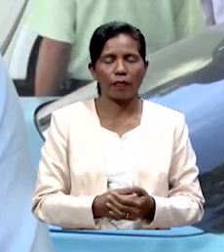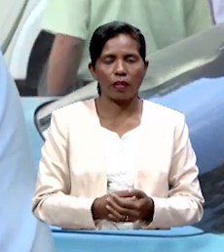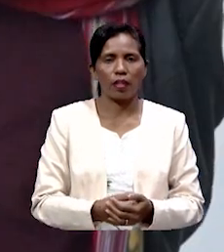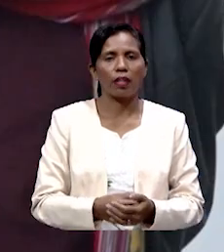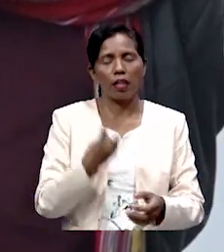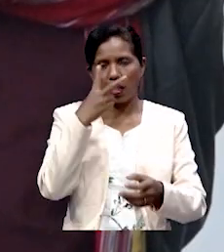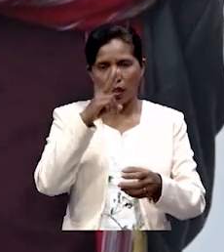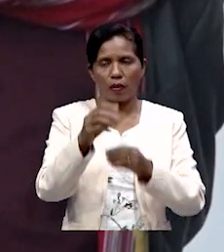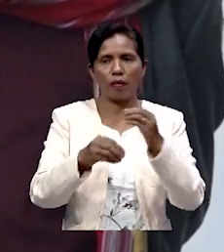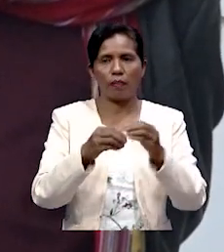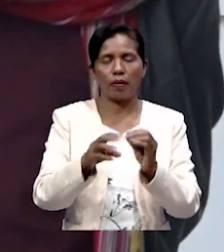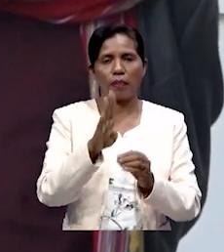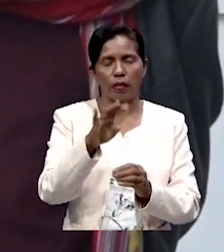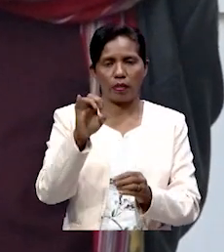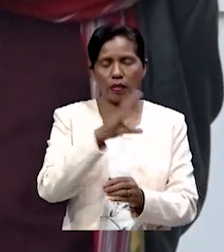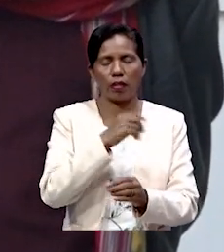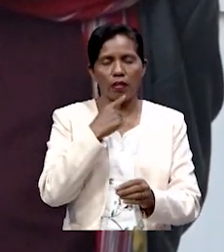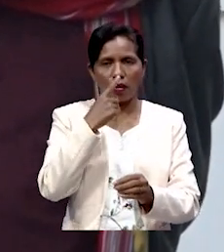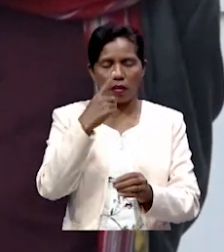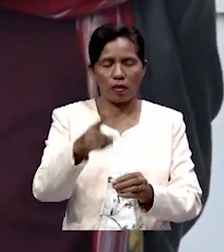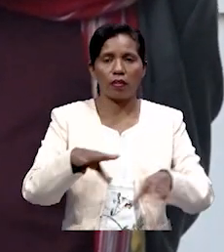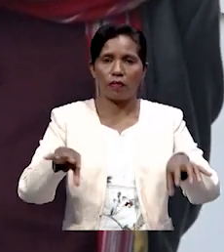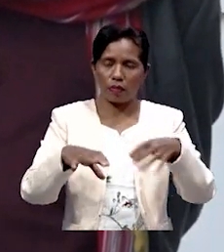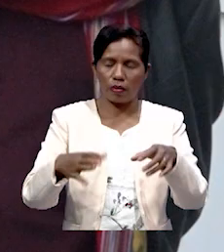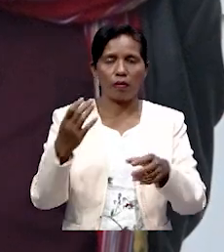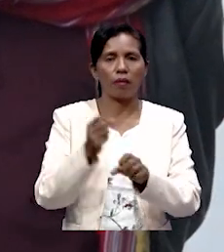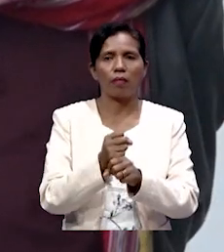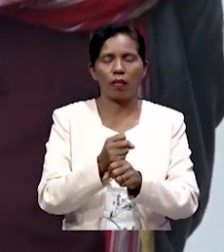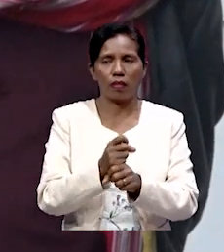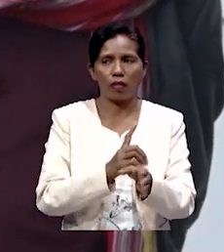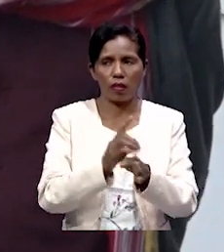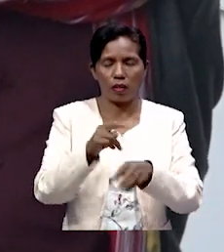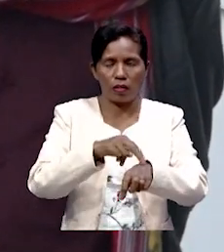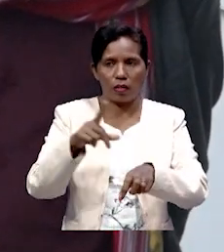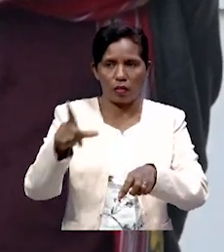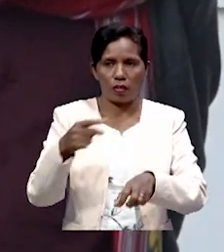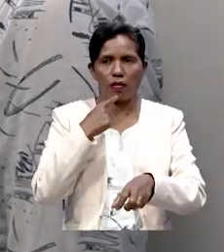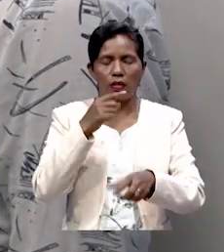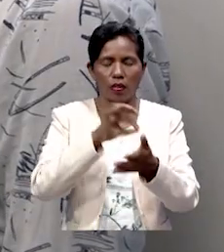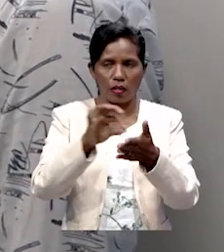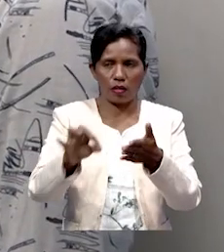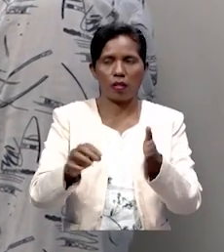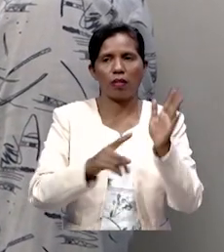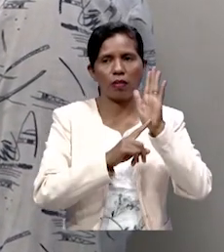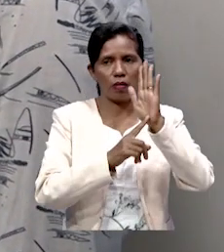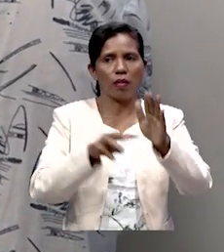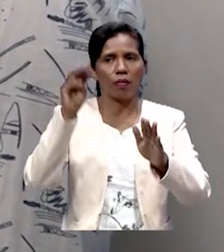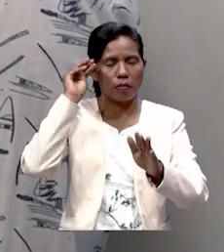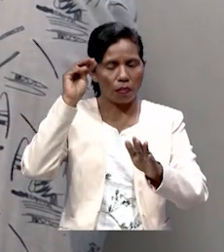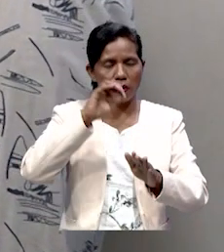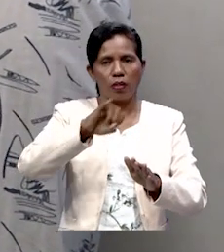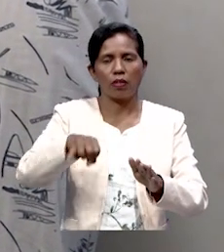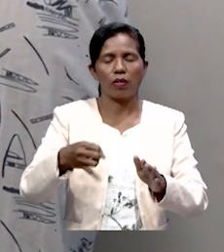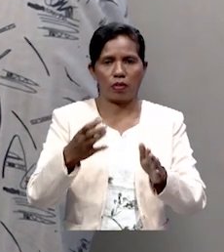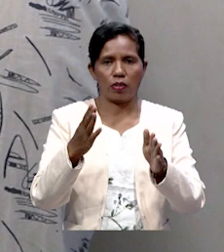identidade, Vitor explica, sistema Hiraknebe avaria e Direção Nacional Registro e Notariado, hato ona ba Ministro Justiça